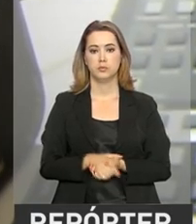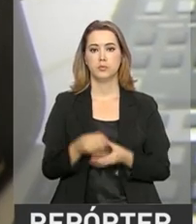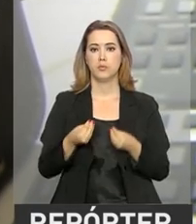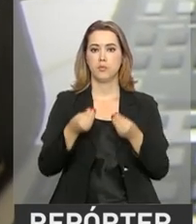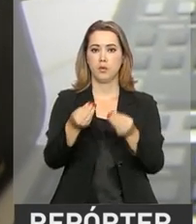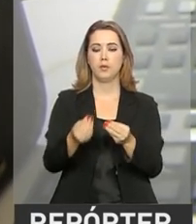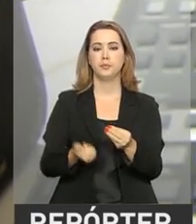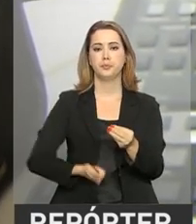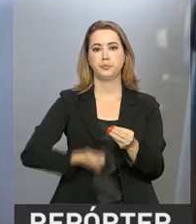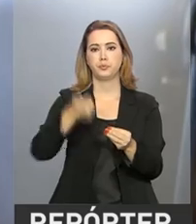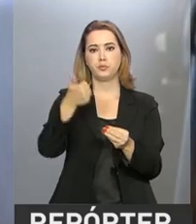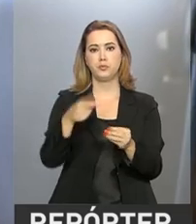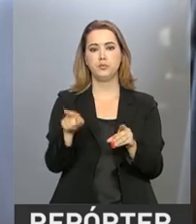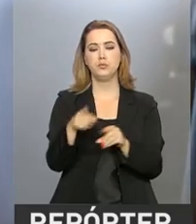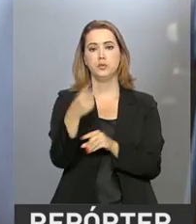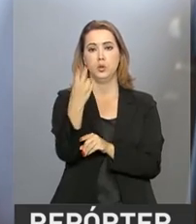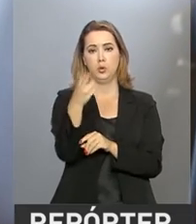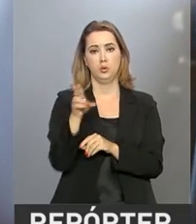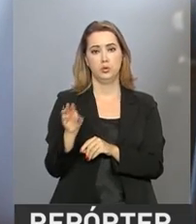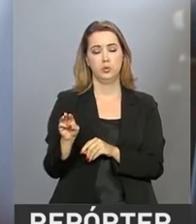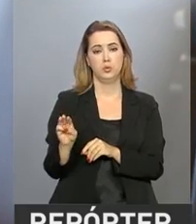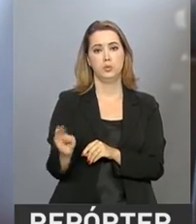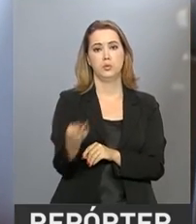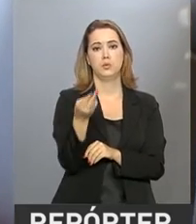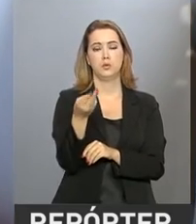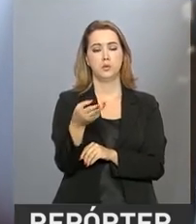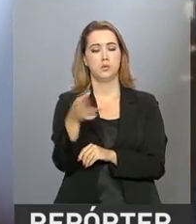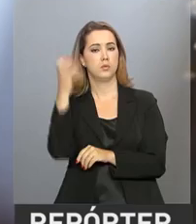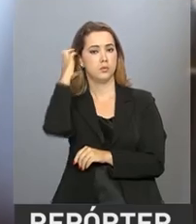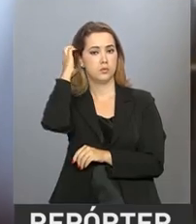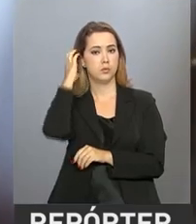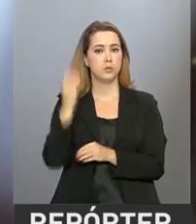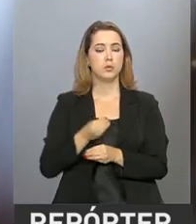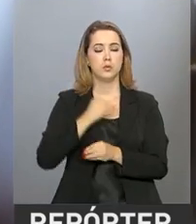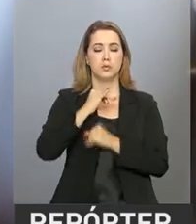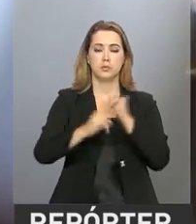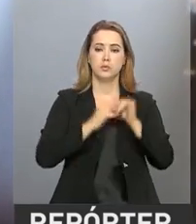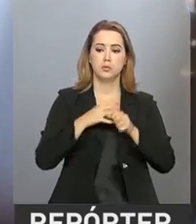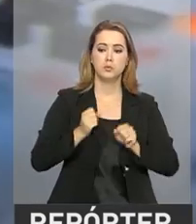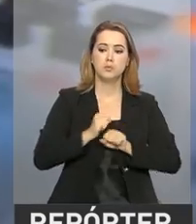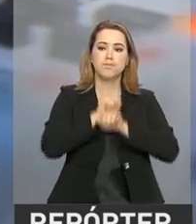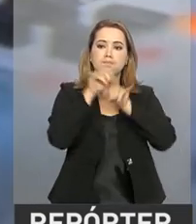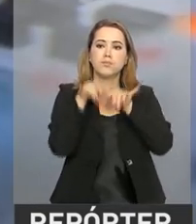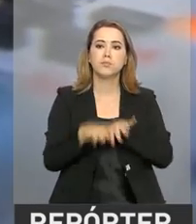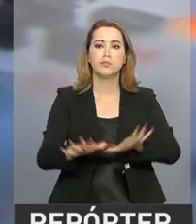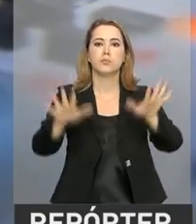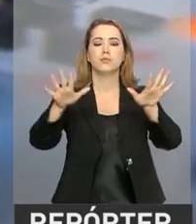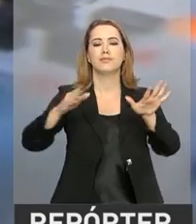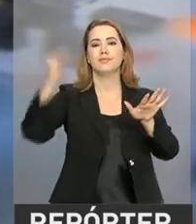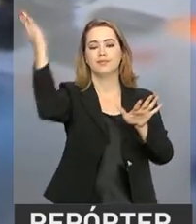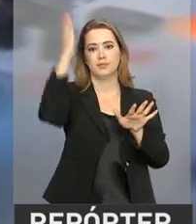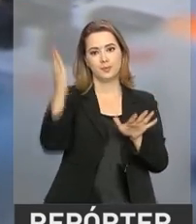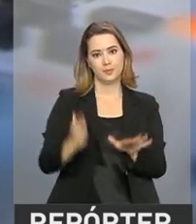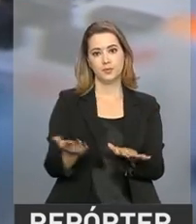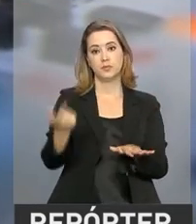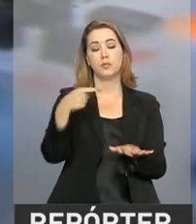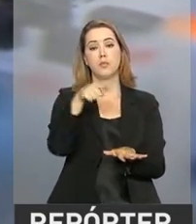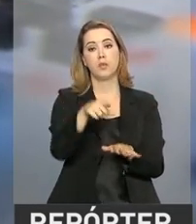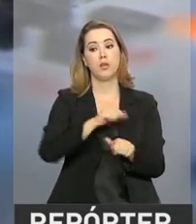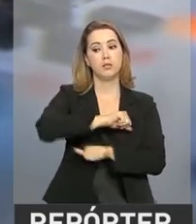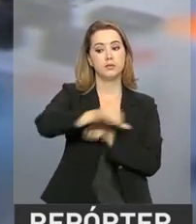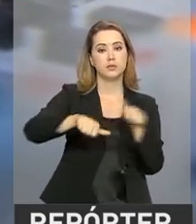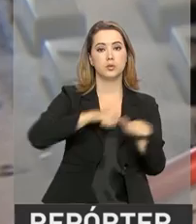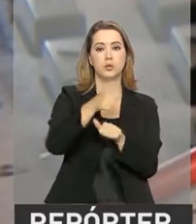garantir a sobrevivência de mais de 2 mil rádios AM que levam informação para todo o território nacional. Essa é a ideia da migração das rádios AM